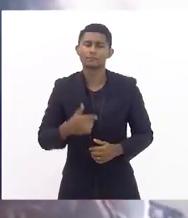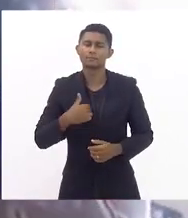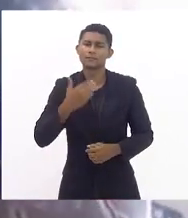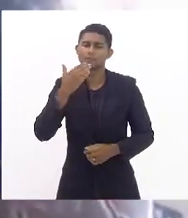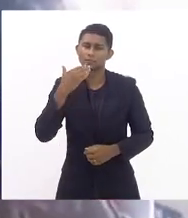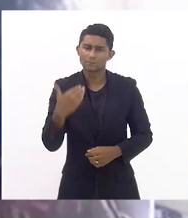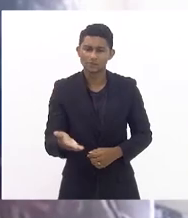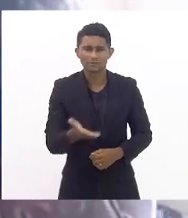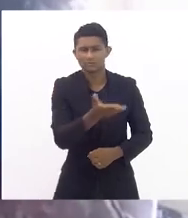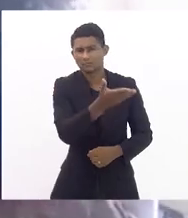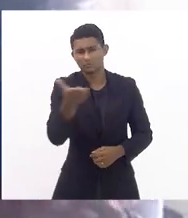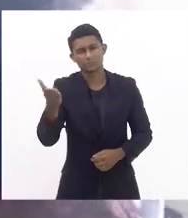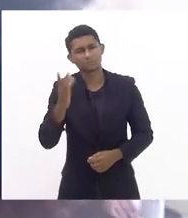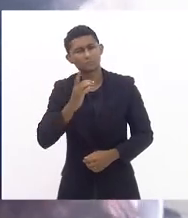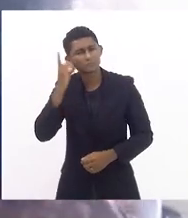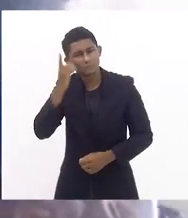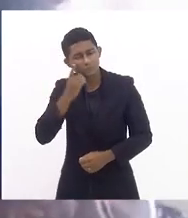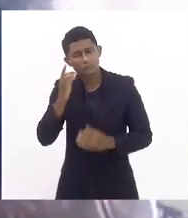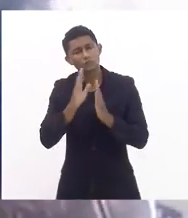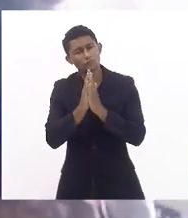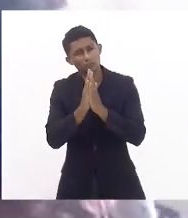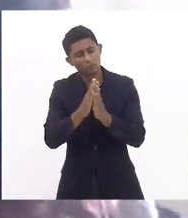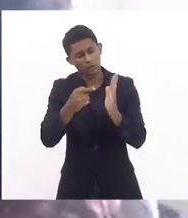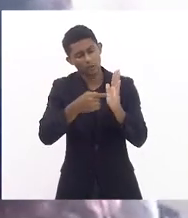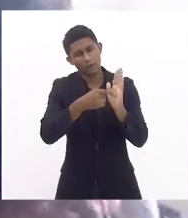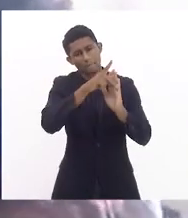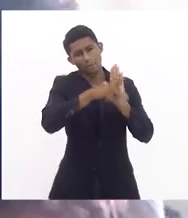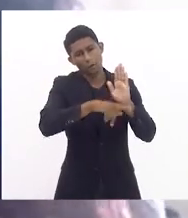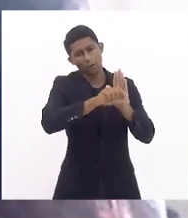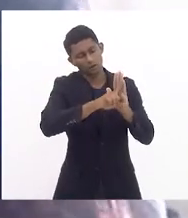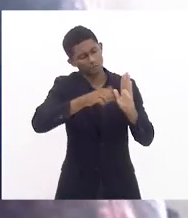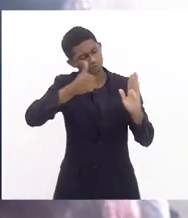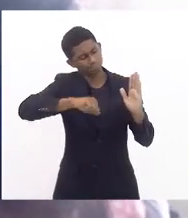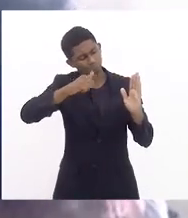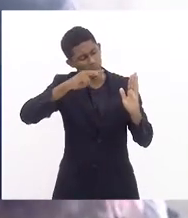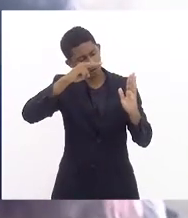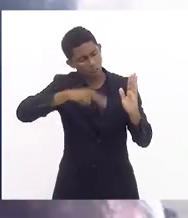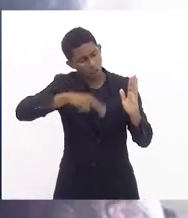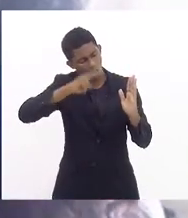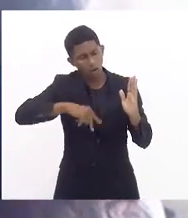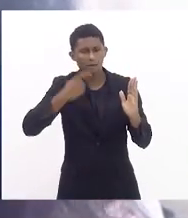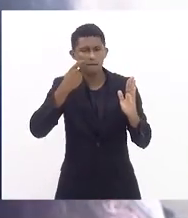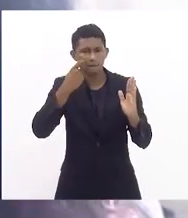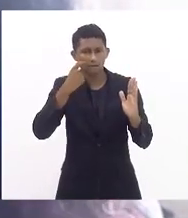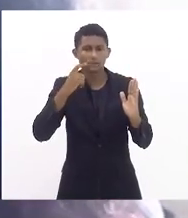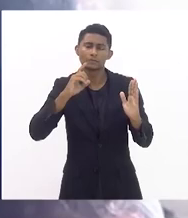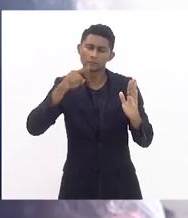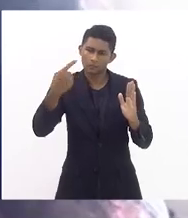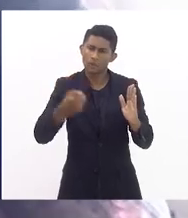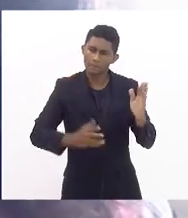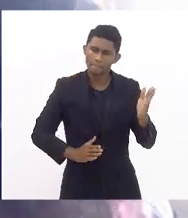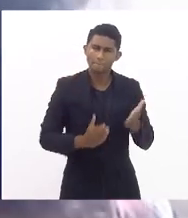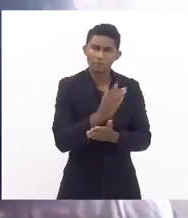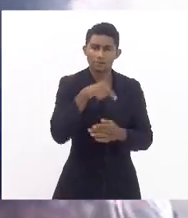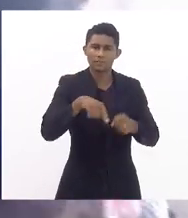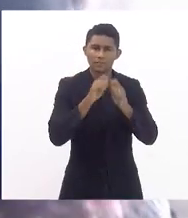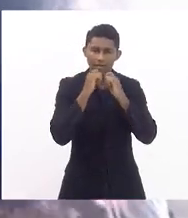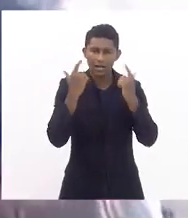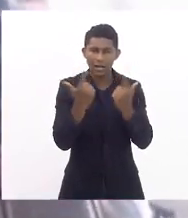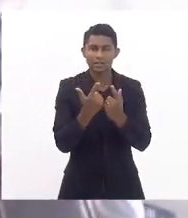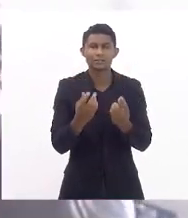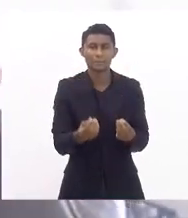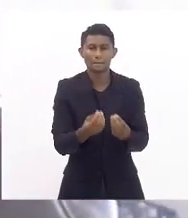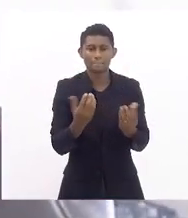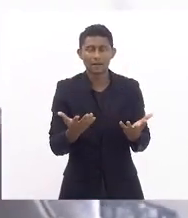dos empresários ao avaliar esse projeto e que nos ajudem a aprová-lo nessa casa, e para que seja mais